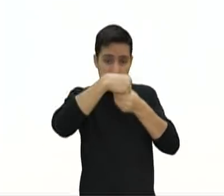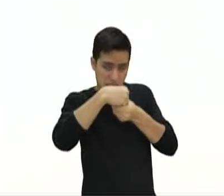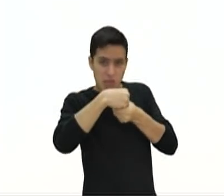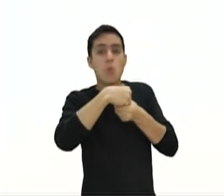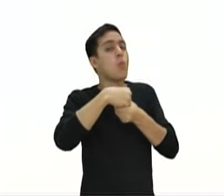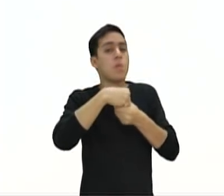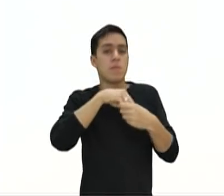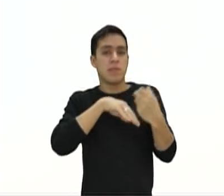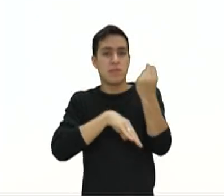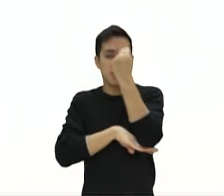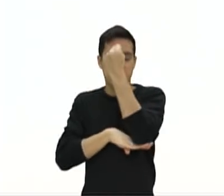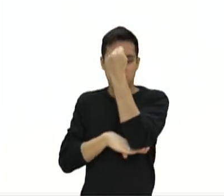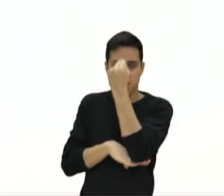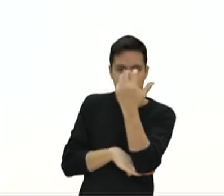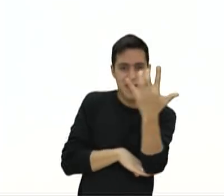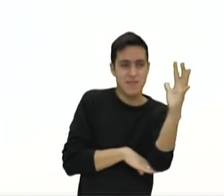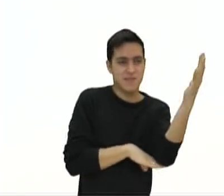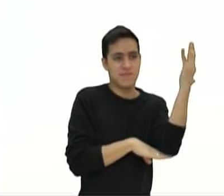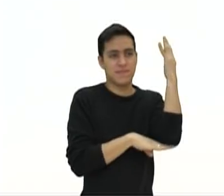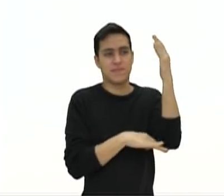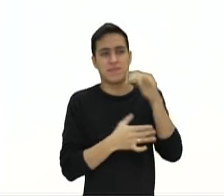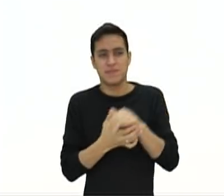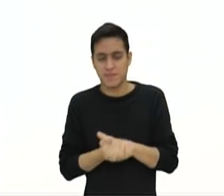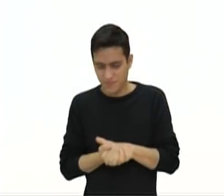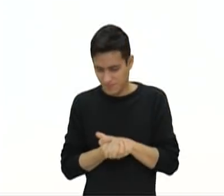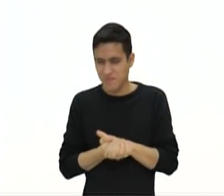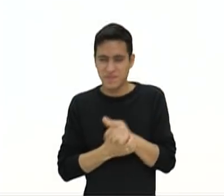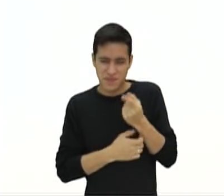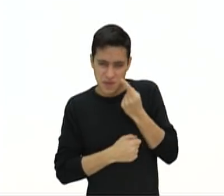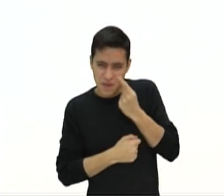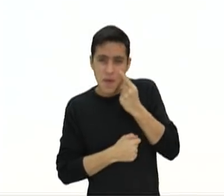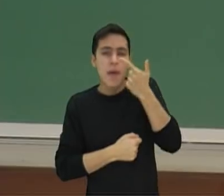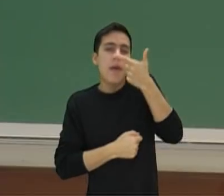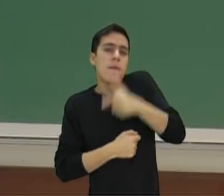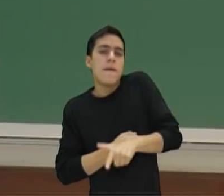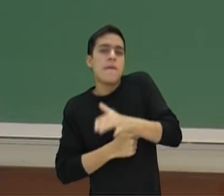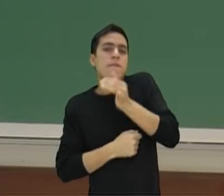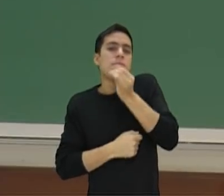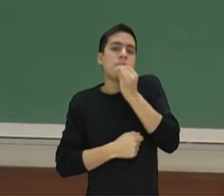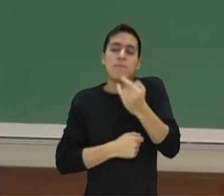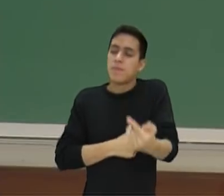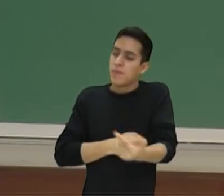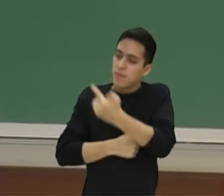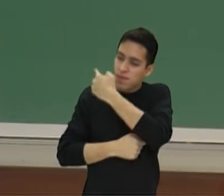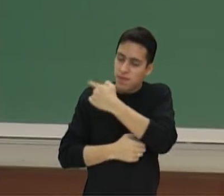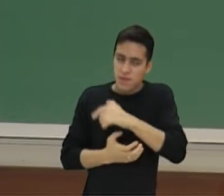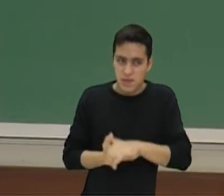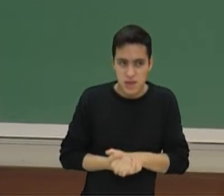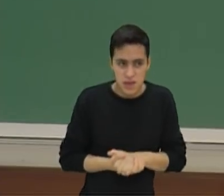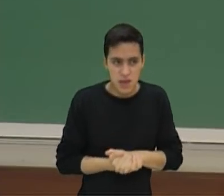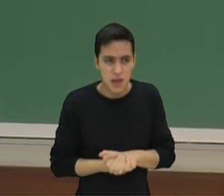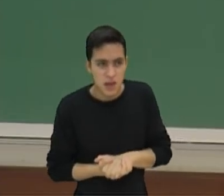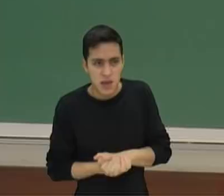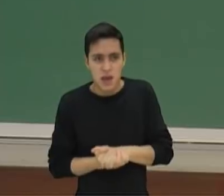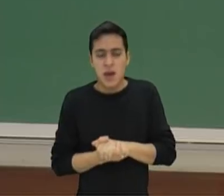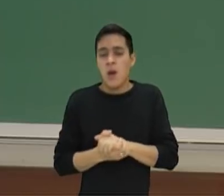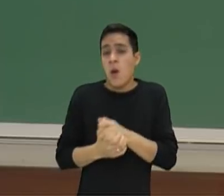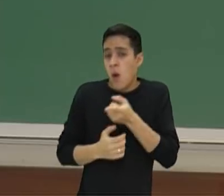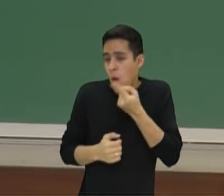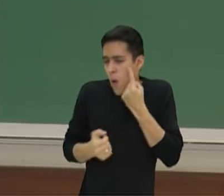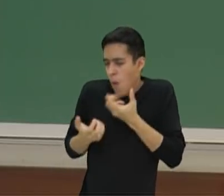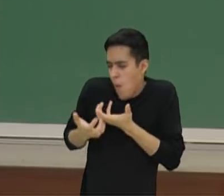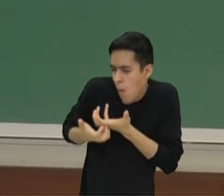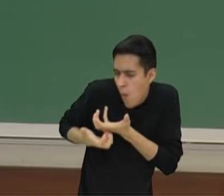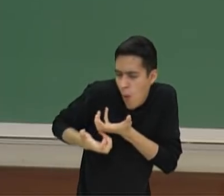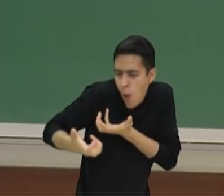Então, aqui, voltando, outro exemplo. Aqui o clima, a